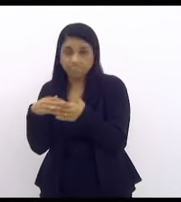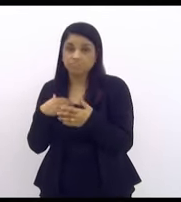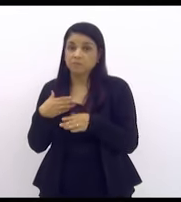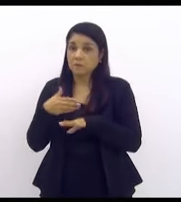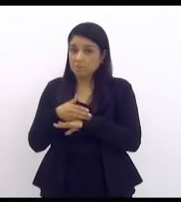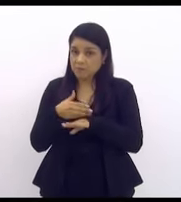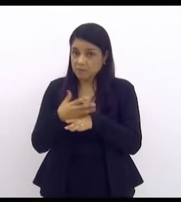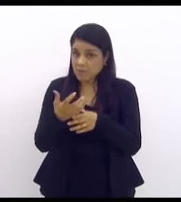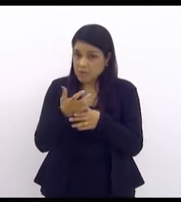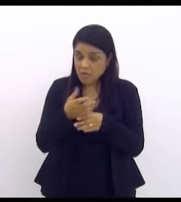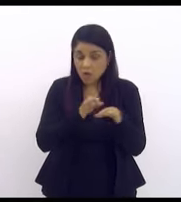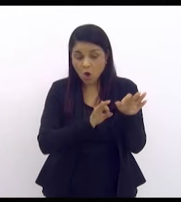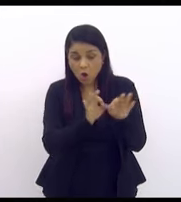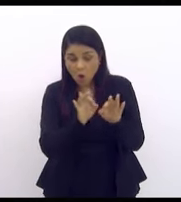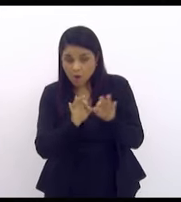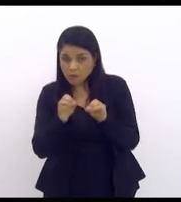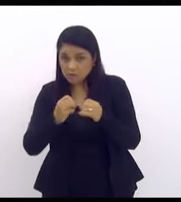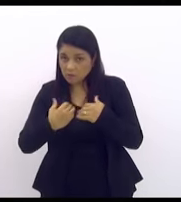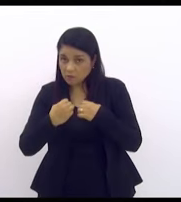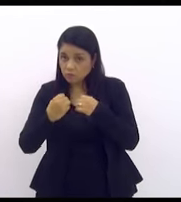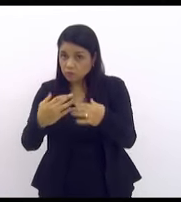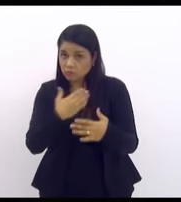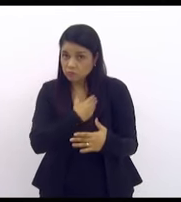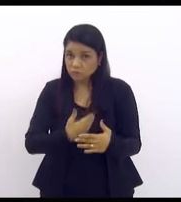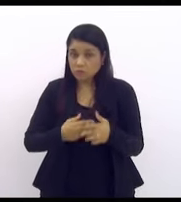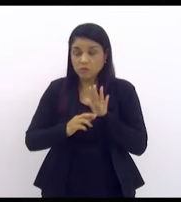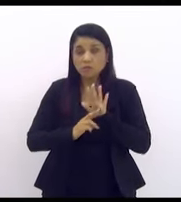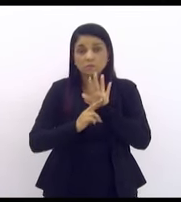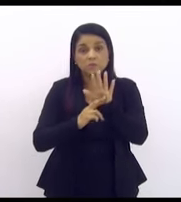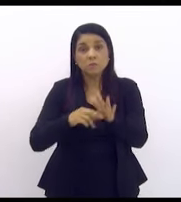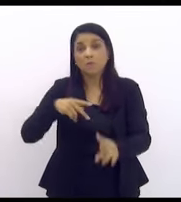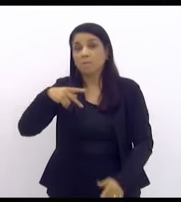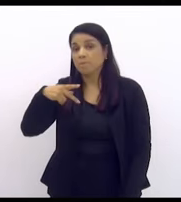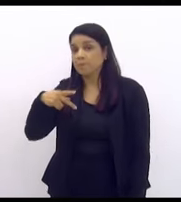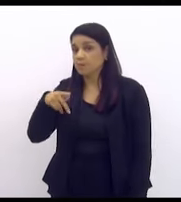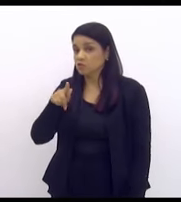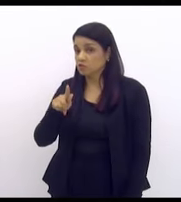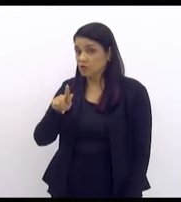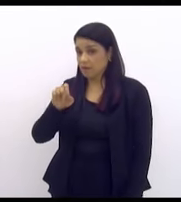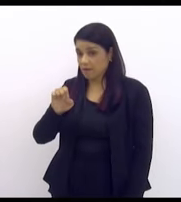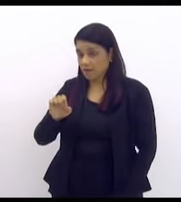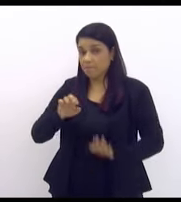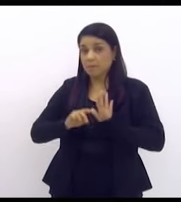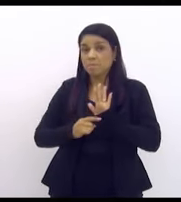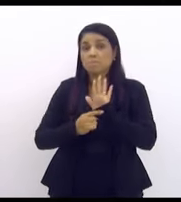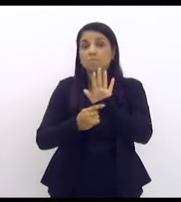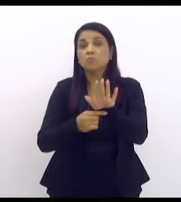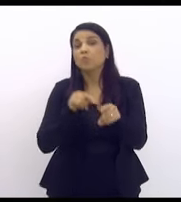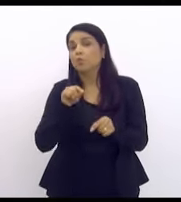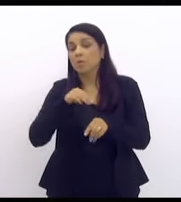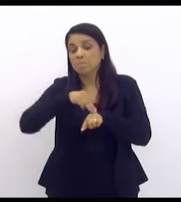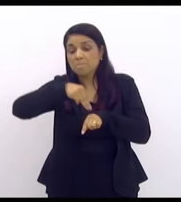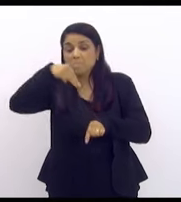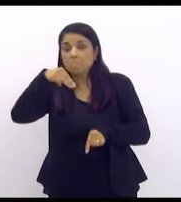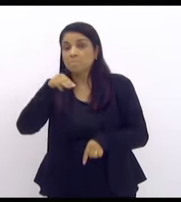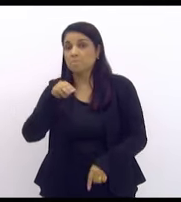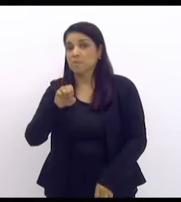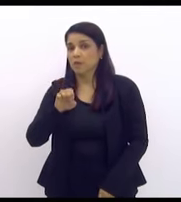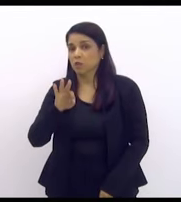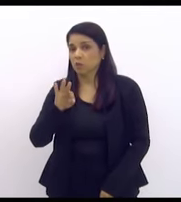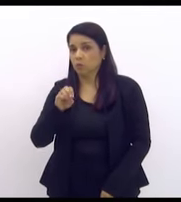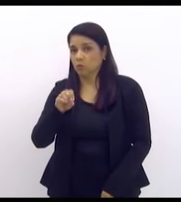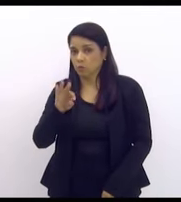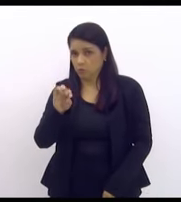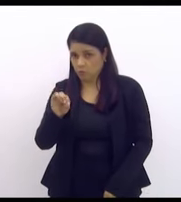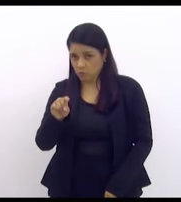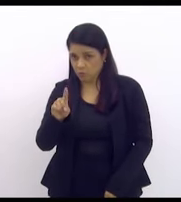que a gente possa organizar essa audiência pública com o representante da PGE para ele apresentar a metodologia, né, qual a metodologia que ele utiliza.